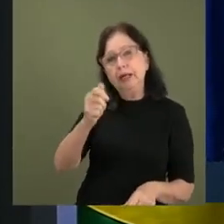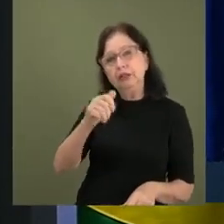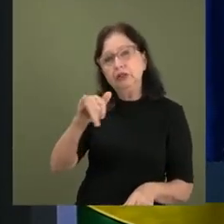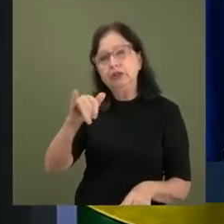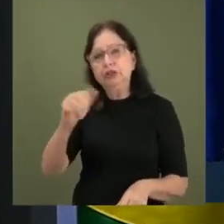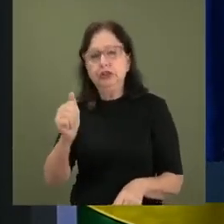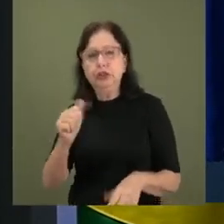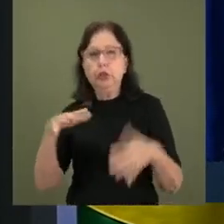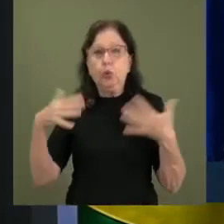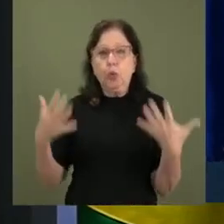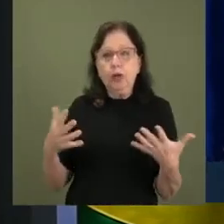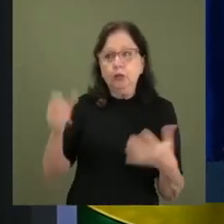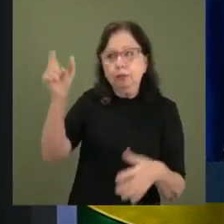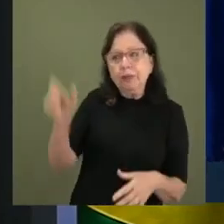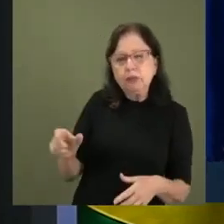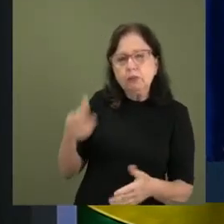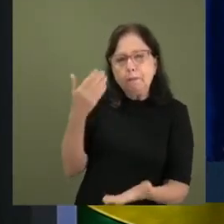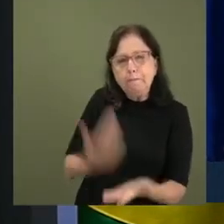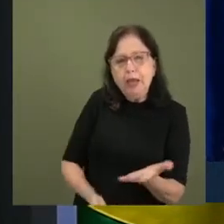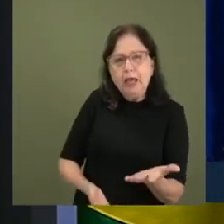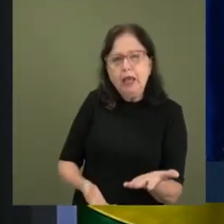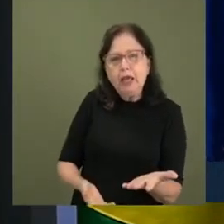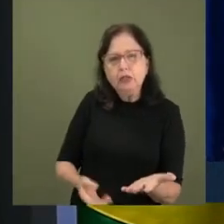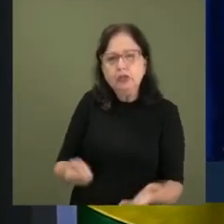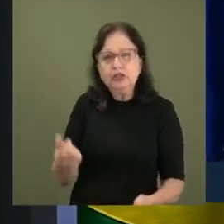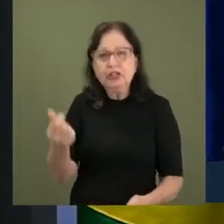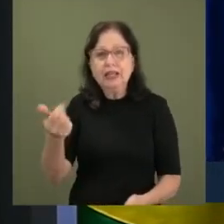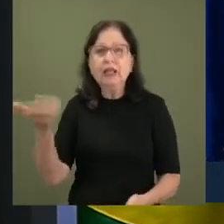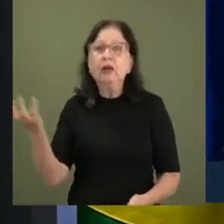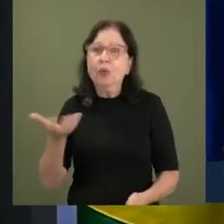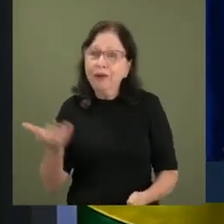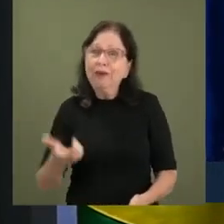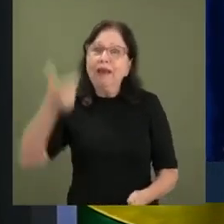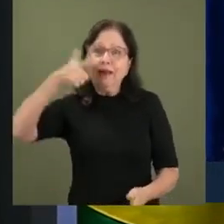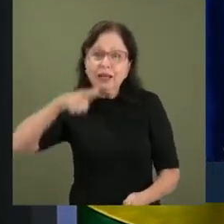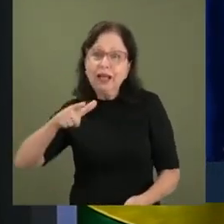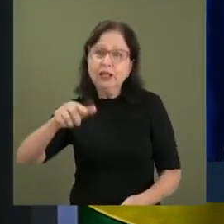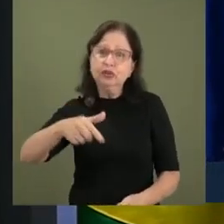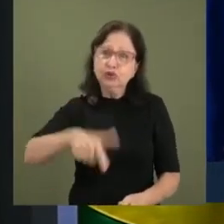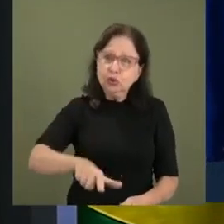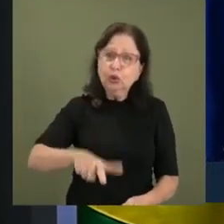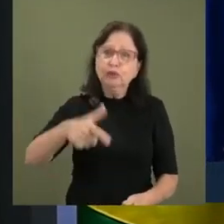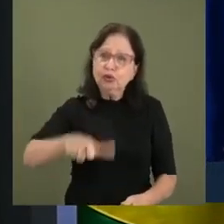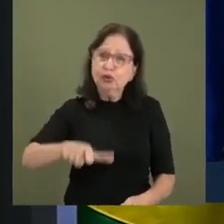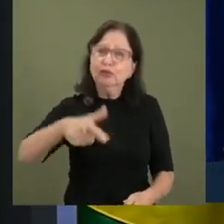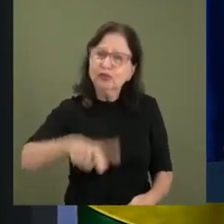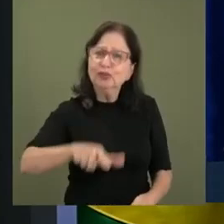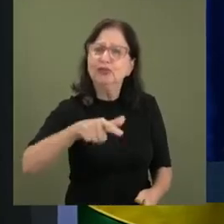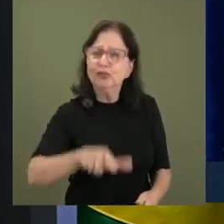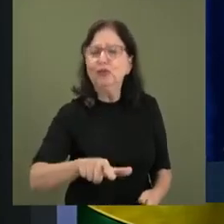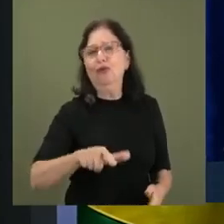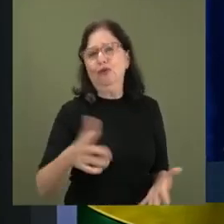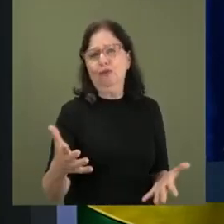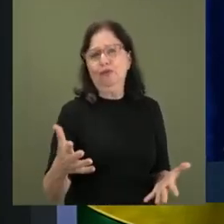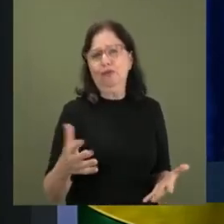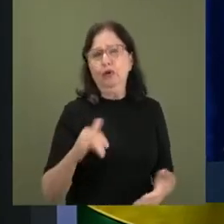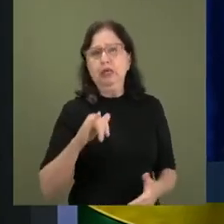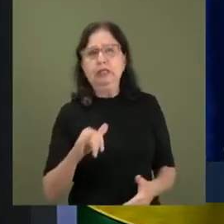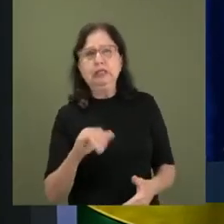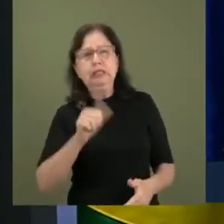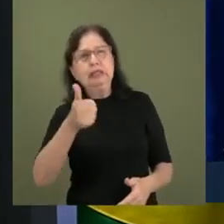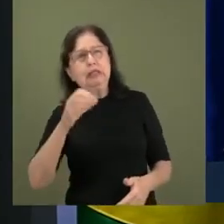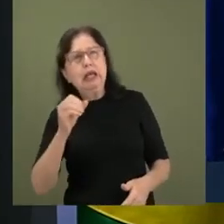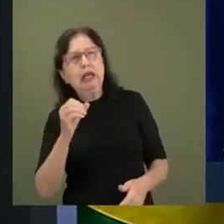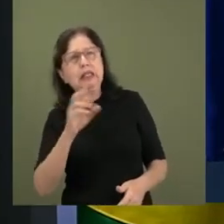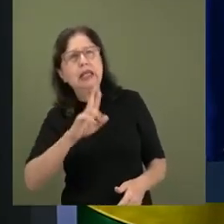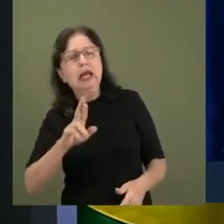dinheiro, ela quer recuperar esse dinheiro de volta. Isso é um motivador forte para ela continuar jogando, porque se o meu jogador desvalorizou 10 reais,